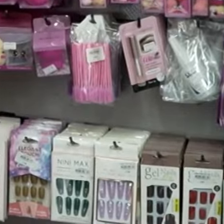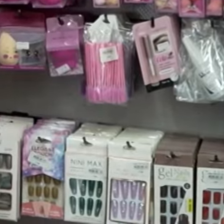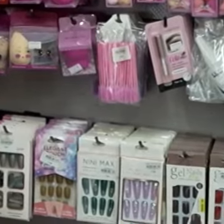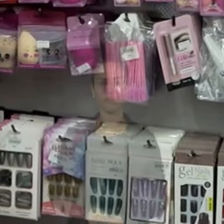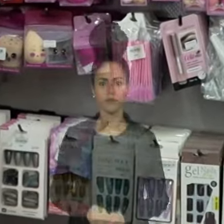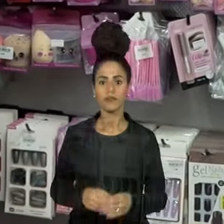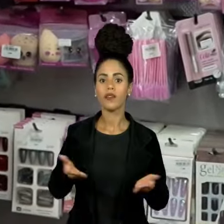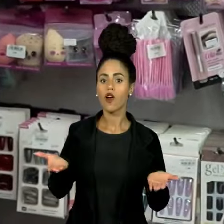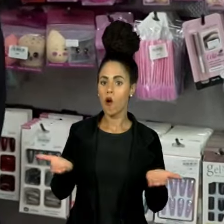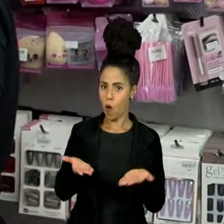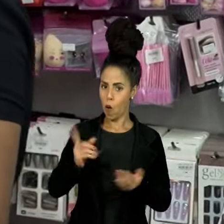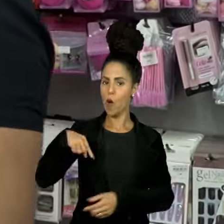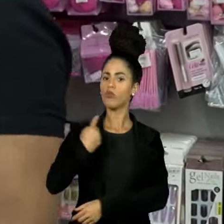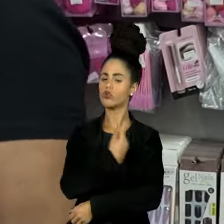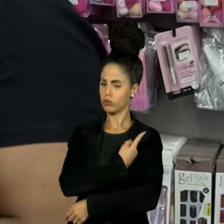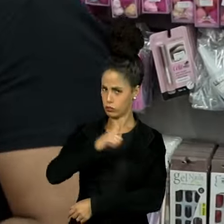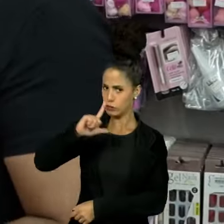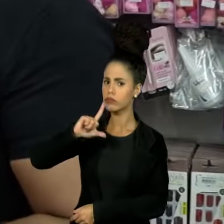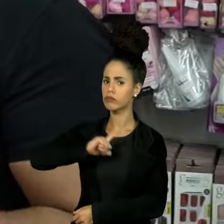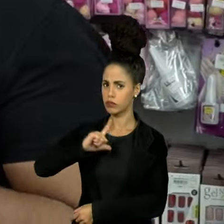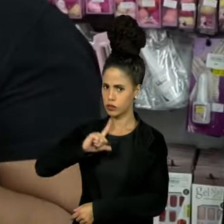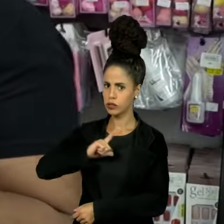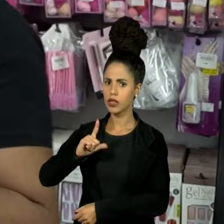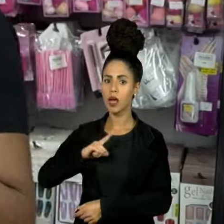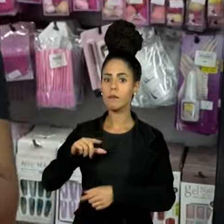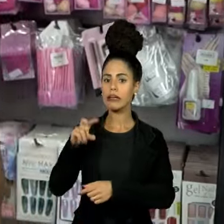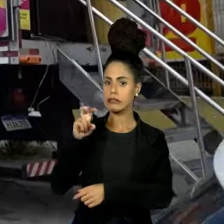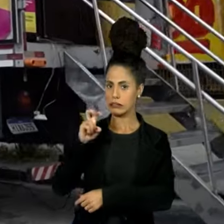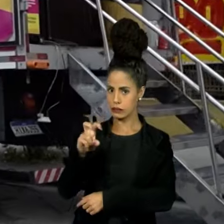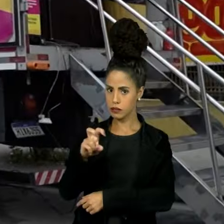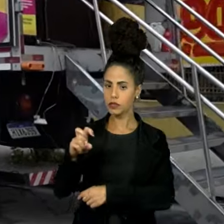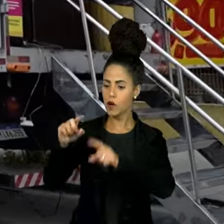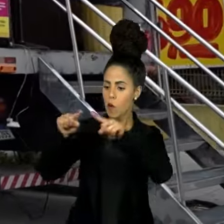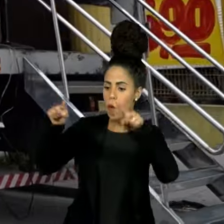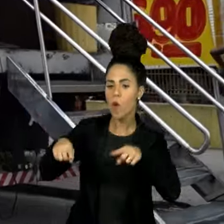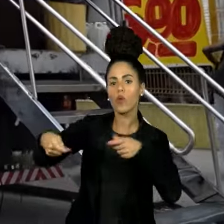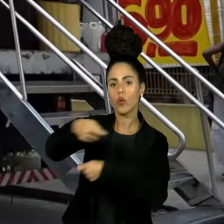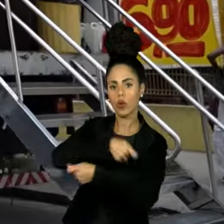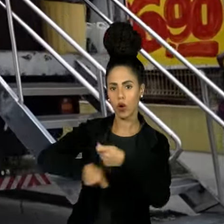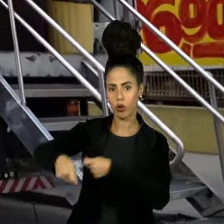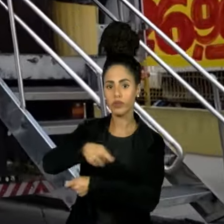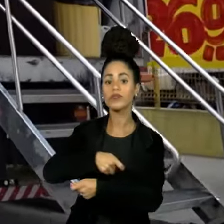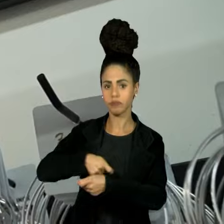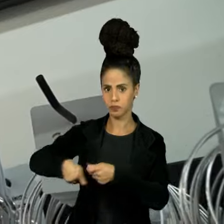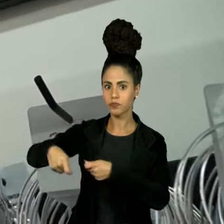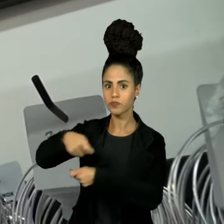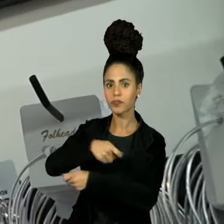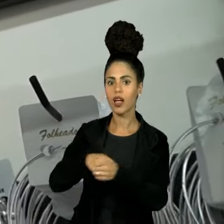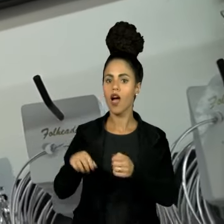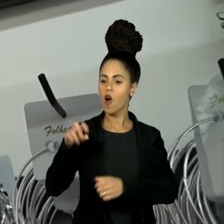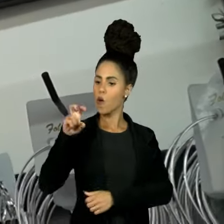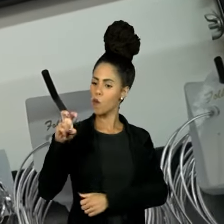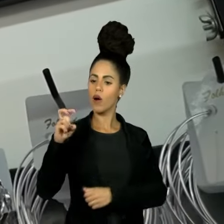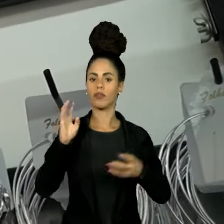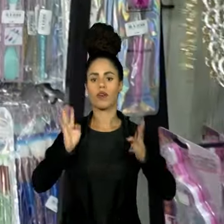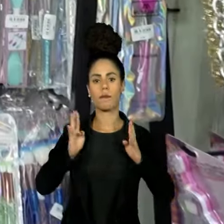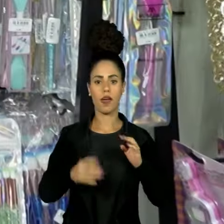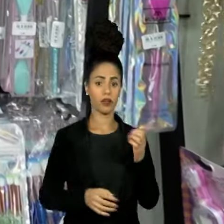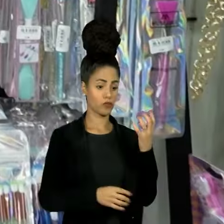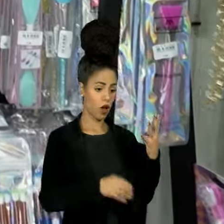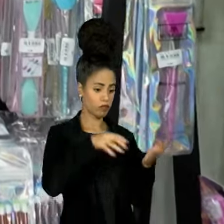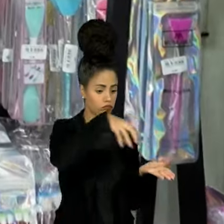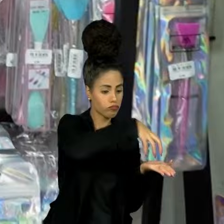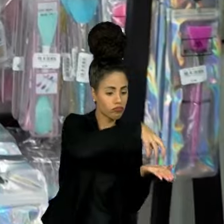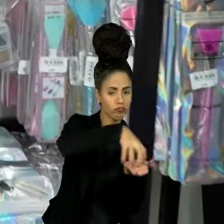Hoje nós temos 5 lojas, sendo 4 caminhões, uma loja fixa e